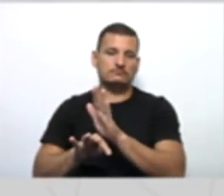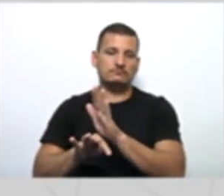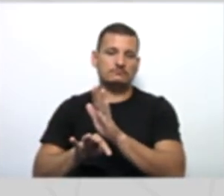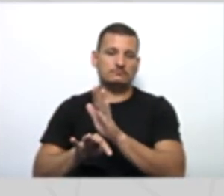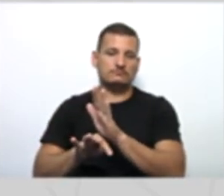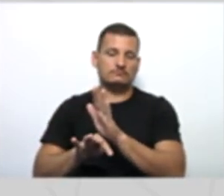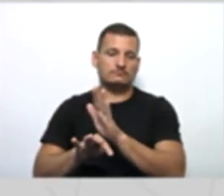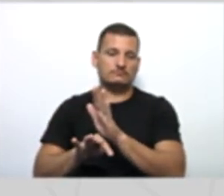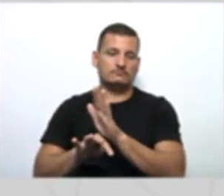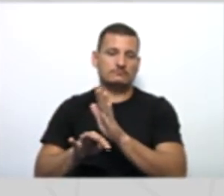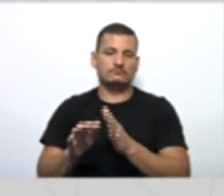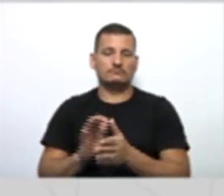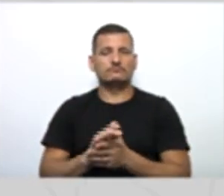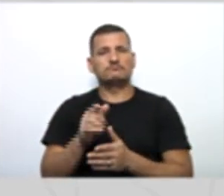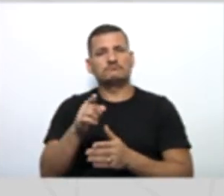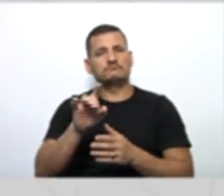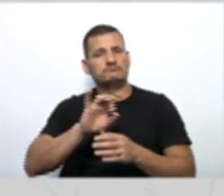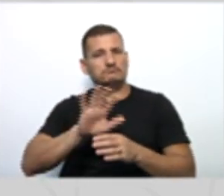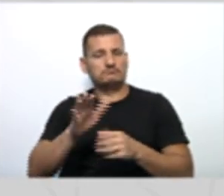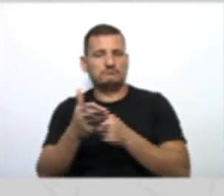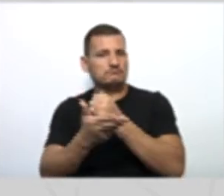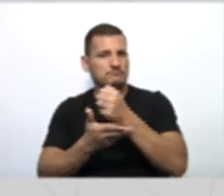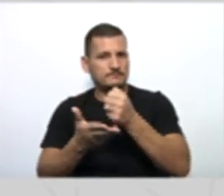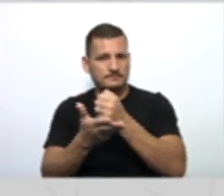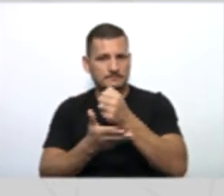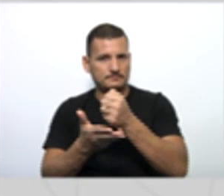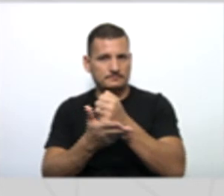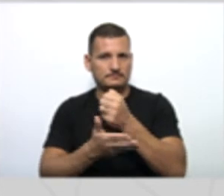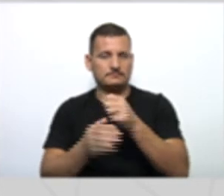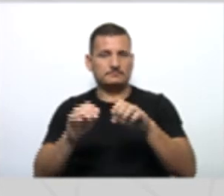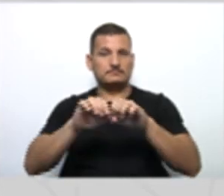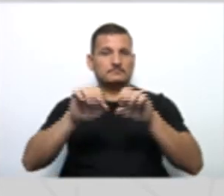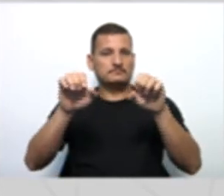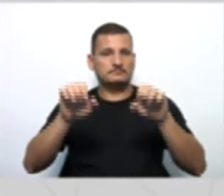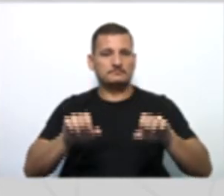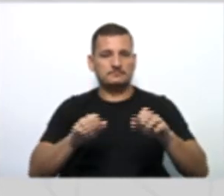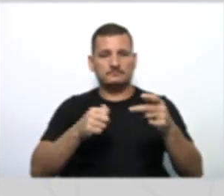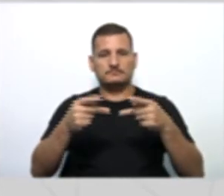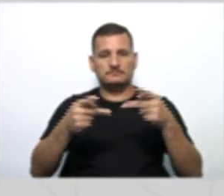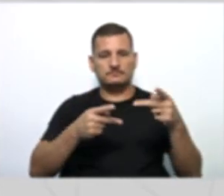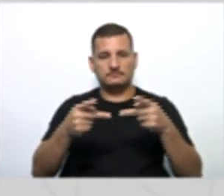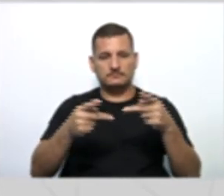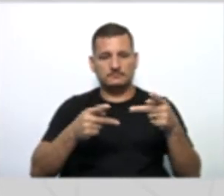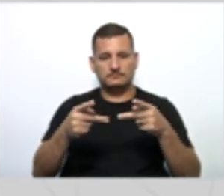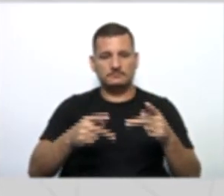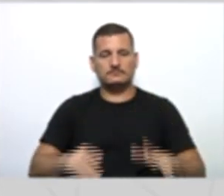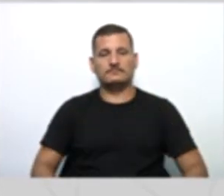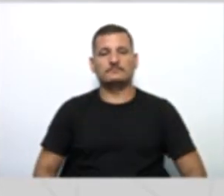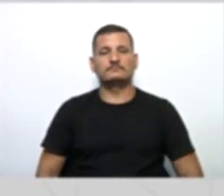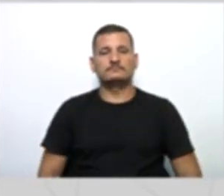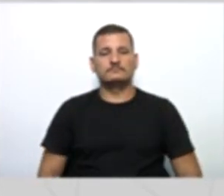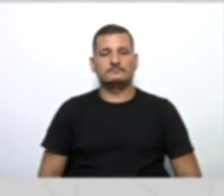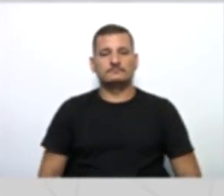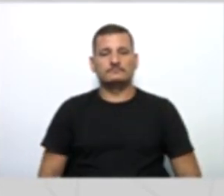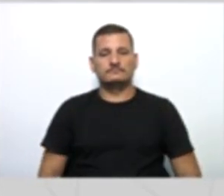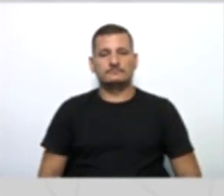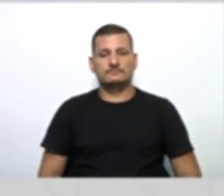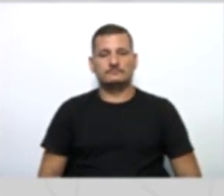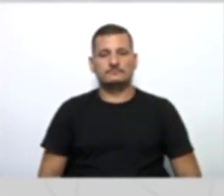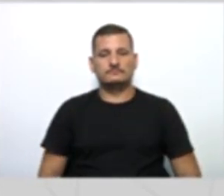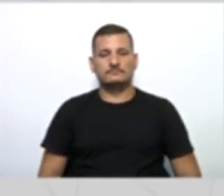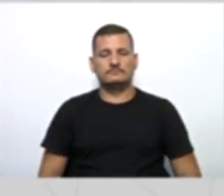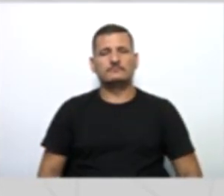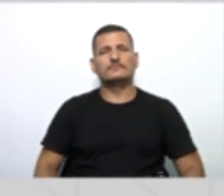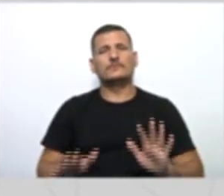texto. Essa é basicamente a estrutura dos projetos. E nós temos também, como